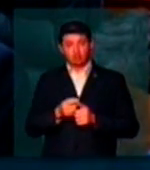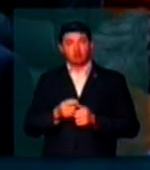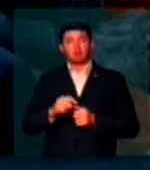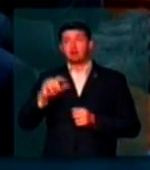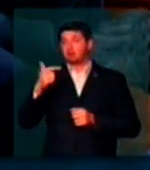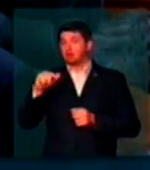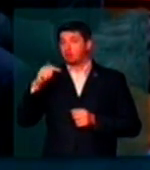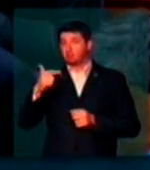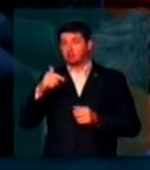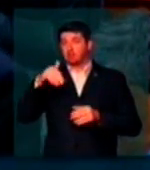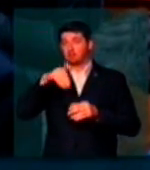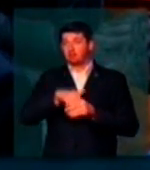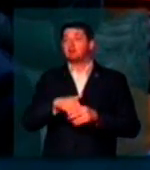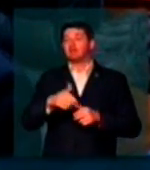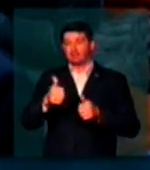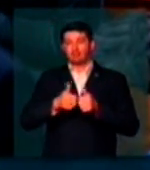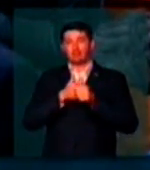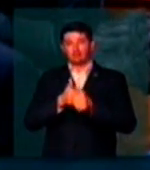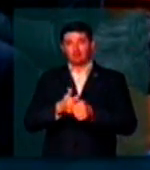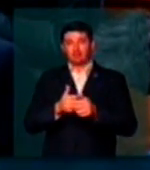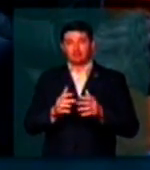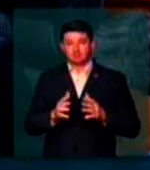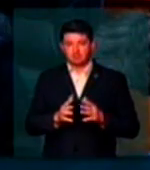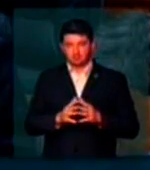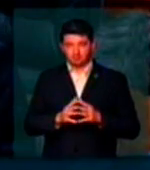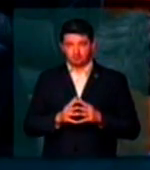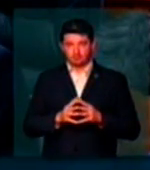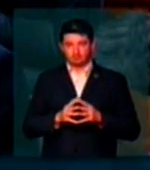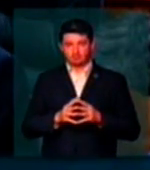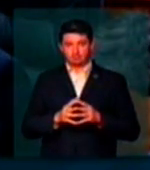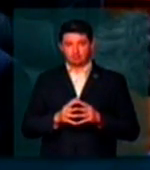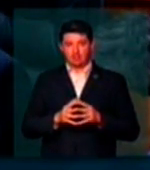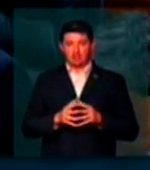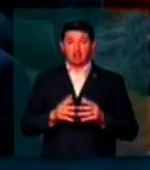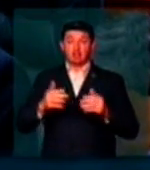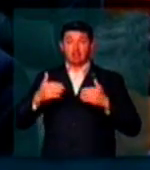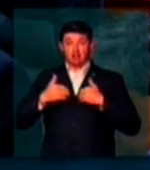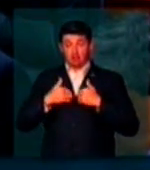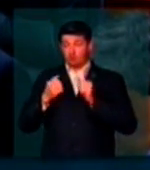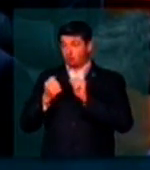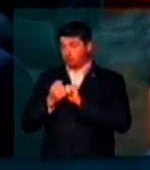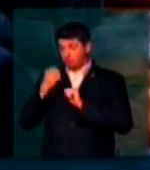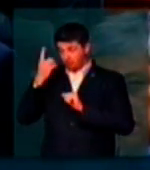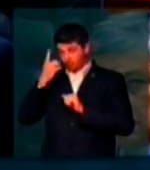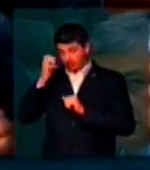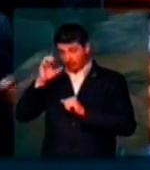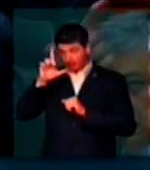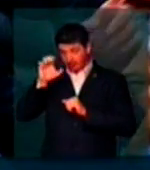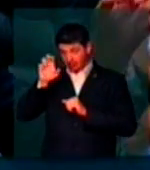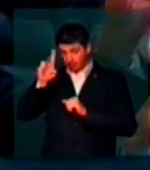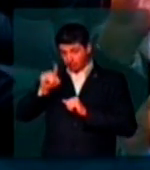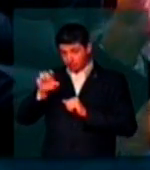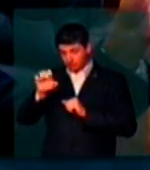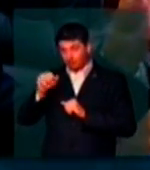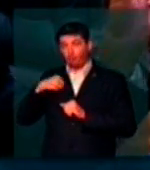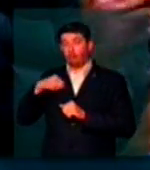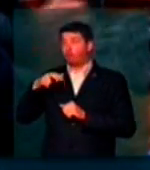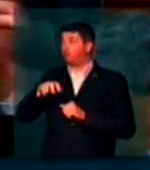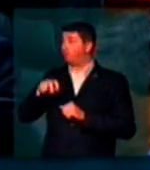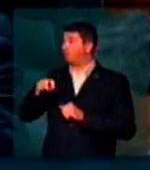não está havendo apuração paralela. Eu e o deputado Eleusis Paiva fomos até o